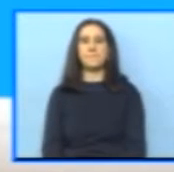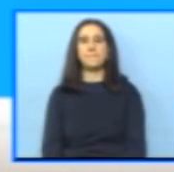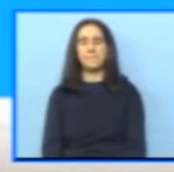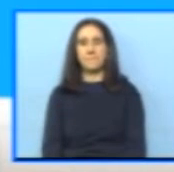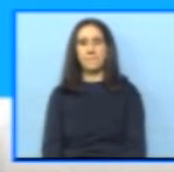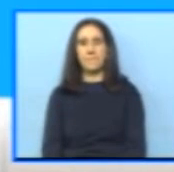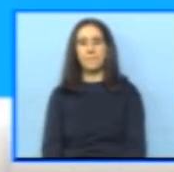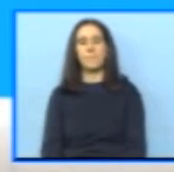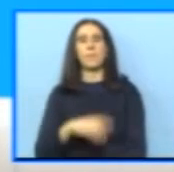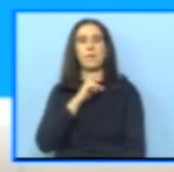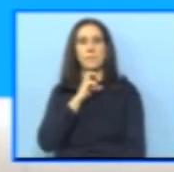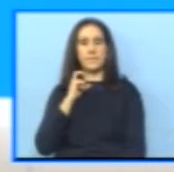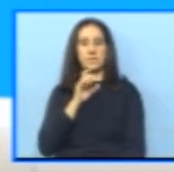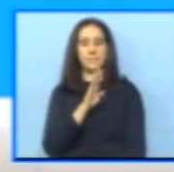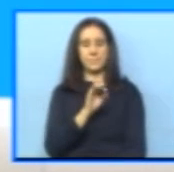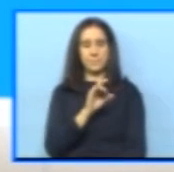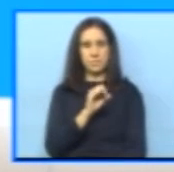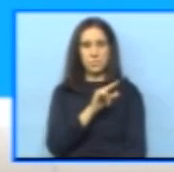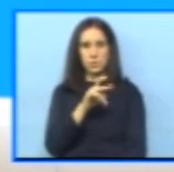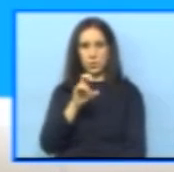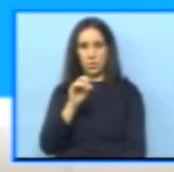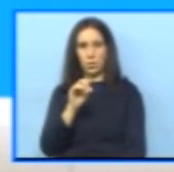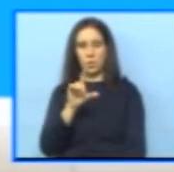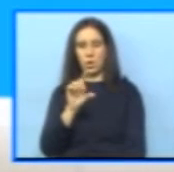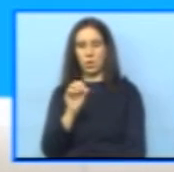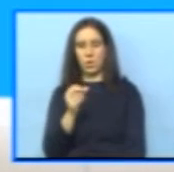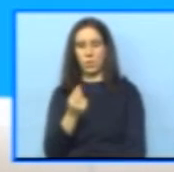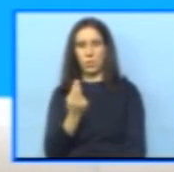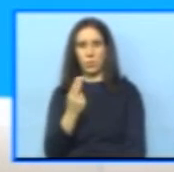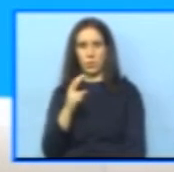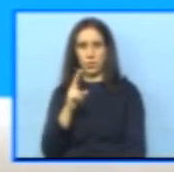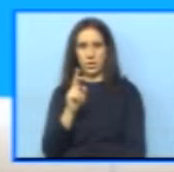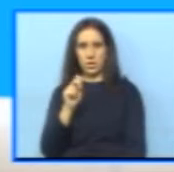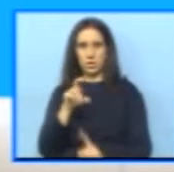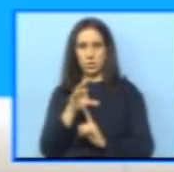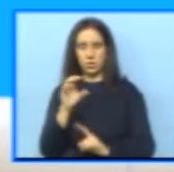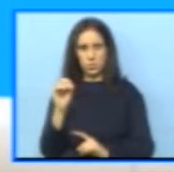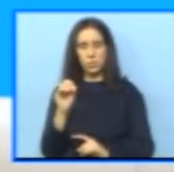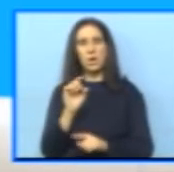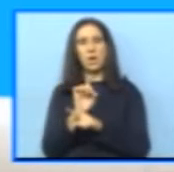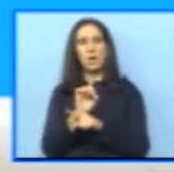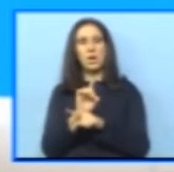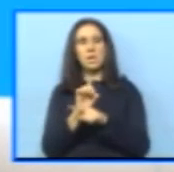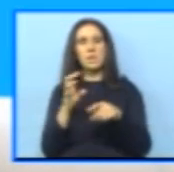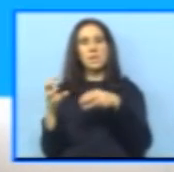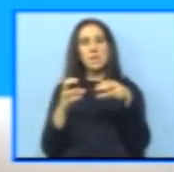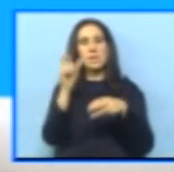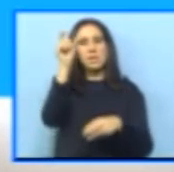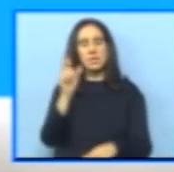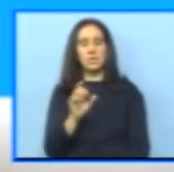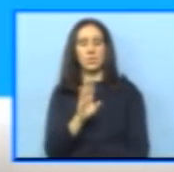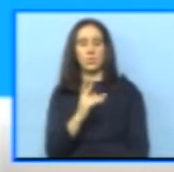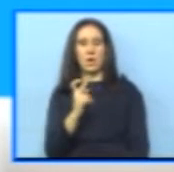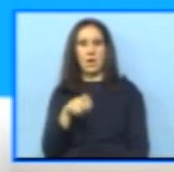Padre João Lourenço, há aqui de facto a tal tensão que falava o Dr. João Ambrósio entre o que foi dito aos antigos, eu porém